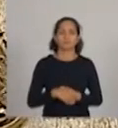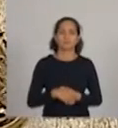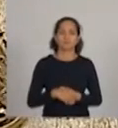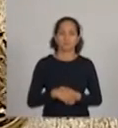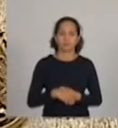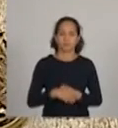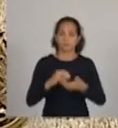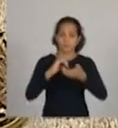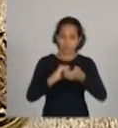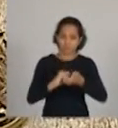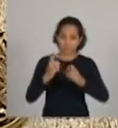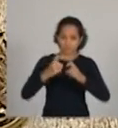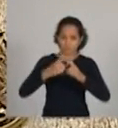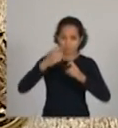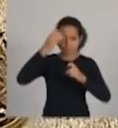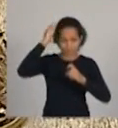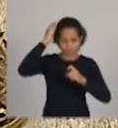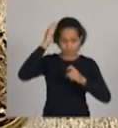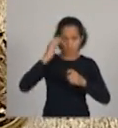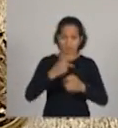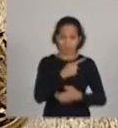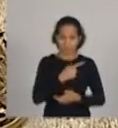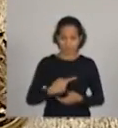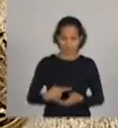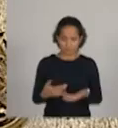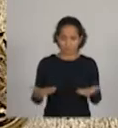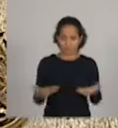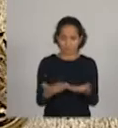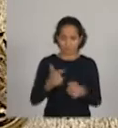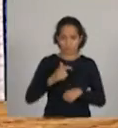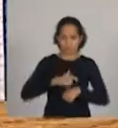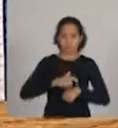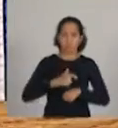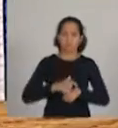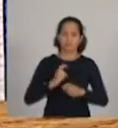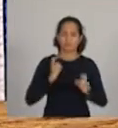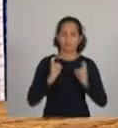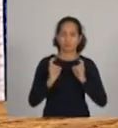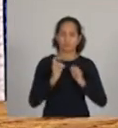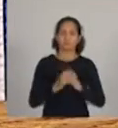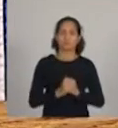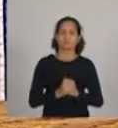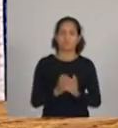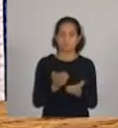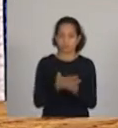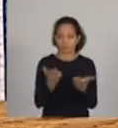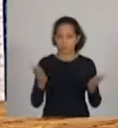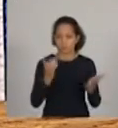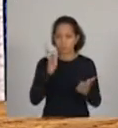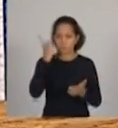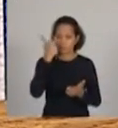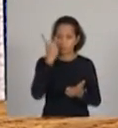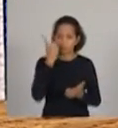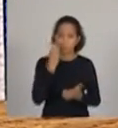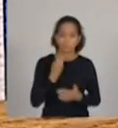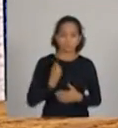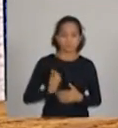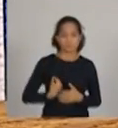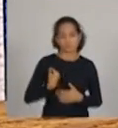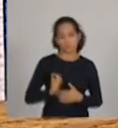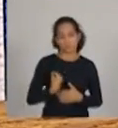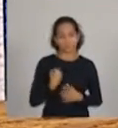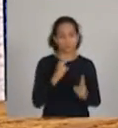Meus cumprimentos ao doutor Hércules, que preside a sessão nesse momento, aos deputados que ainda estão presentes no